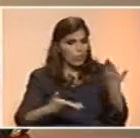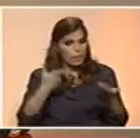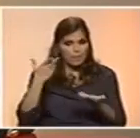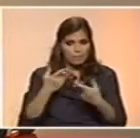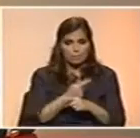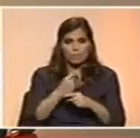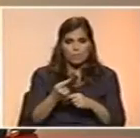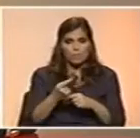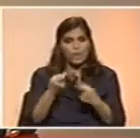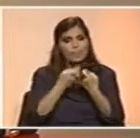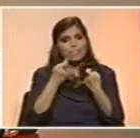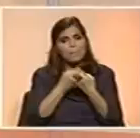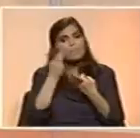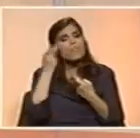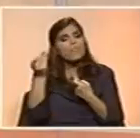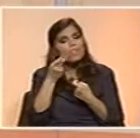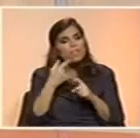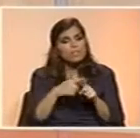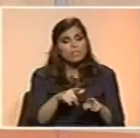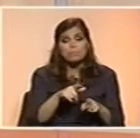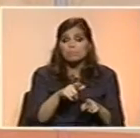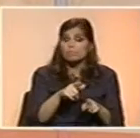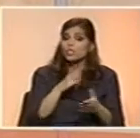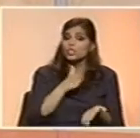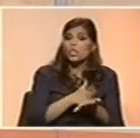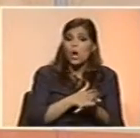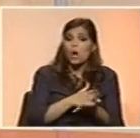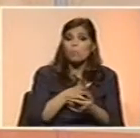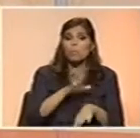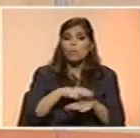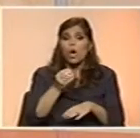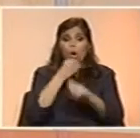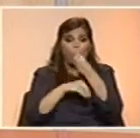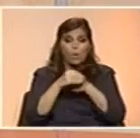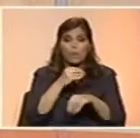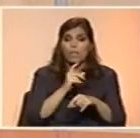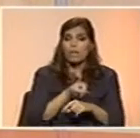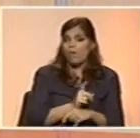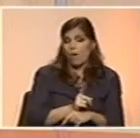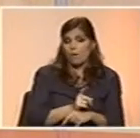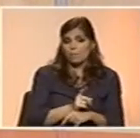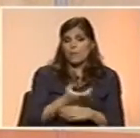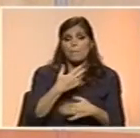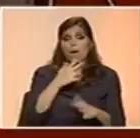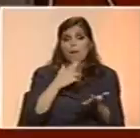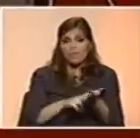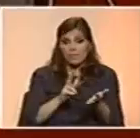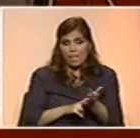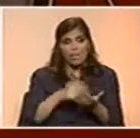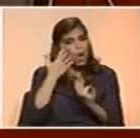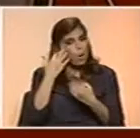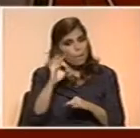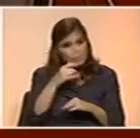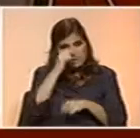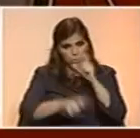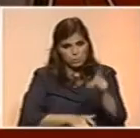questão dos estilos de vida. Associado. Não passa só pela dieta alimentar. Sim, como é óbvio, mas é uma verdade que normalmente as pessoas que